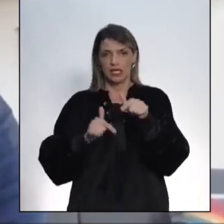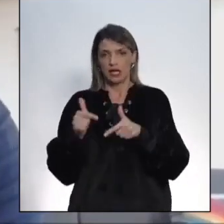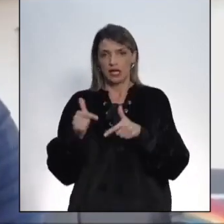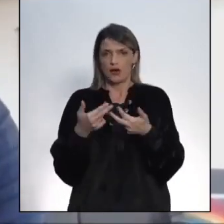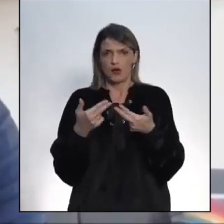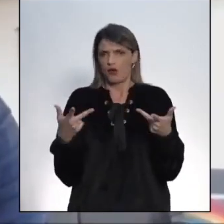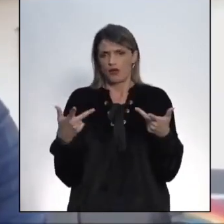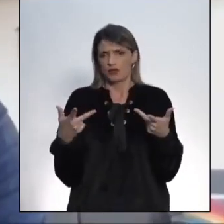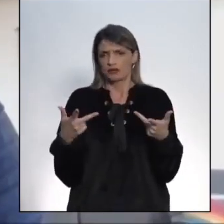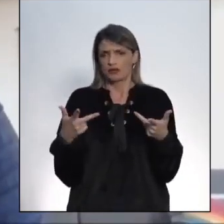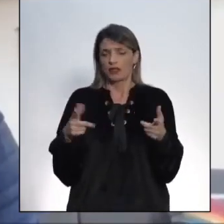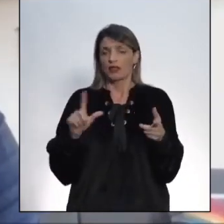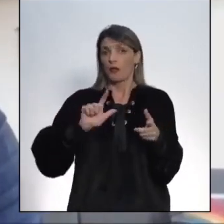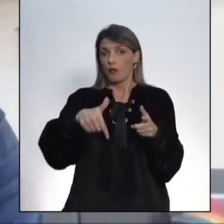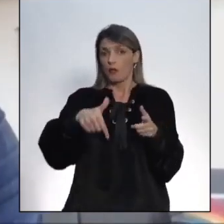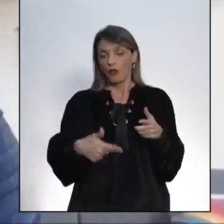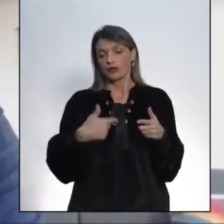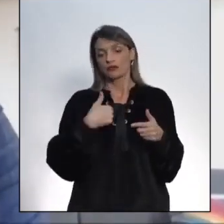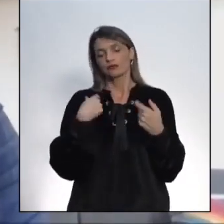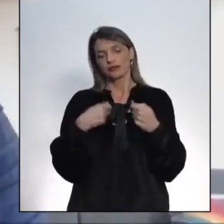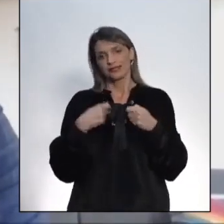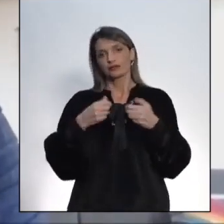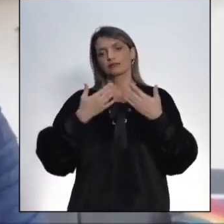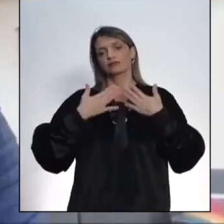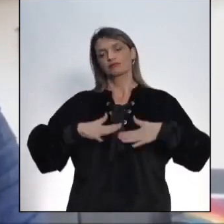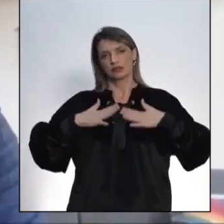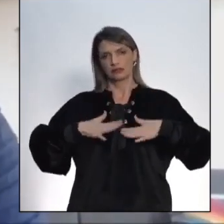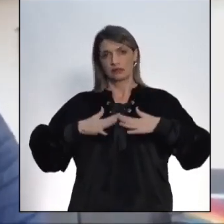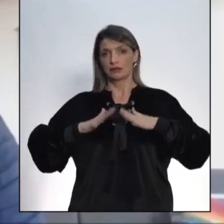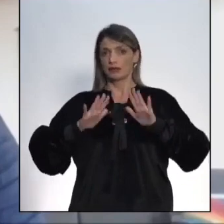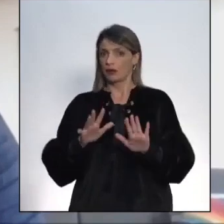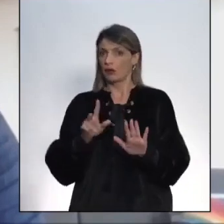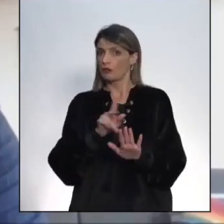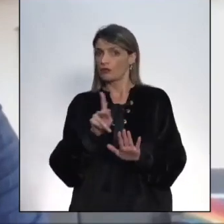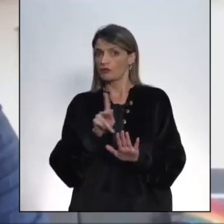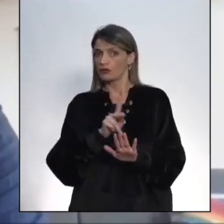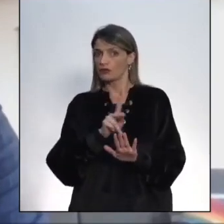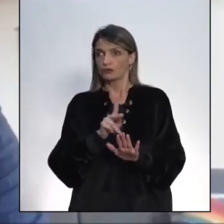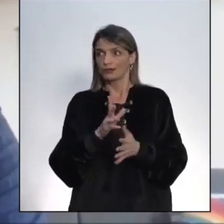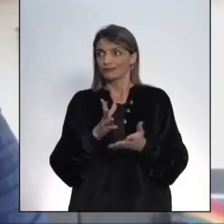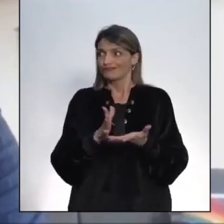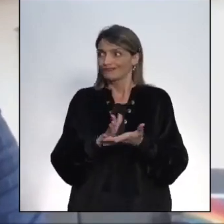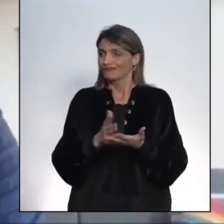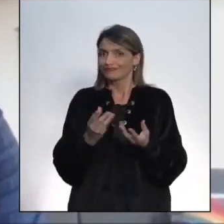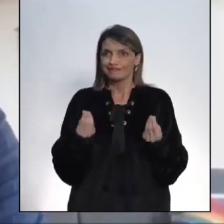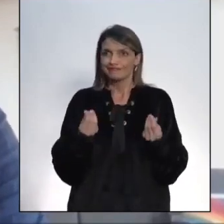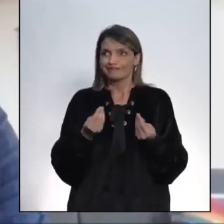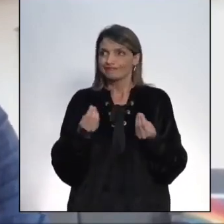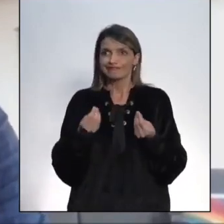eu vou descansar, né? Acho que o professor já é muito